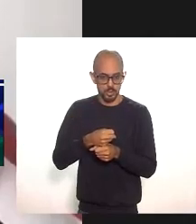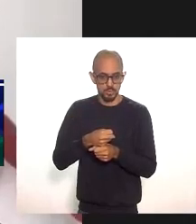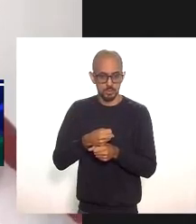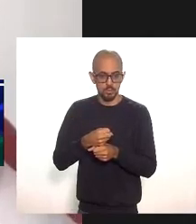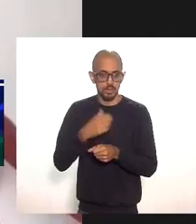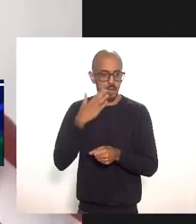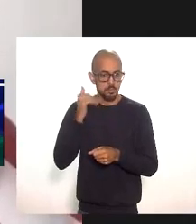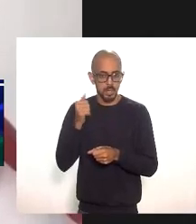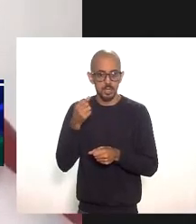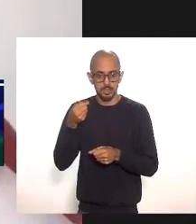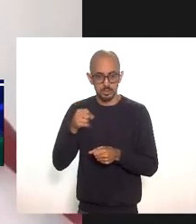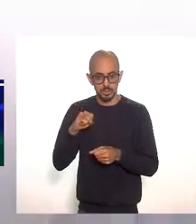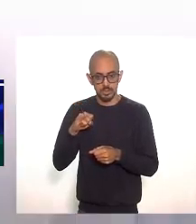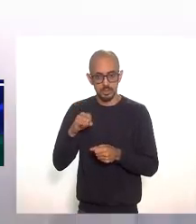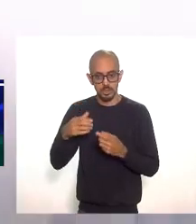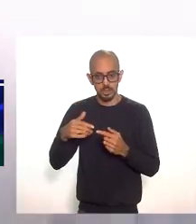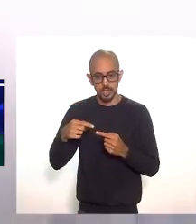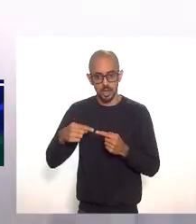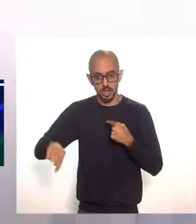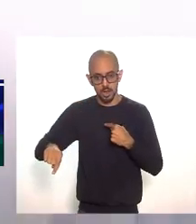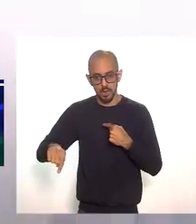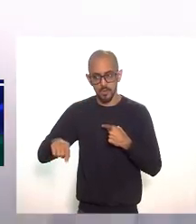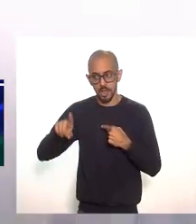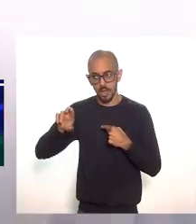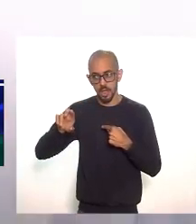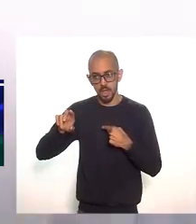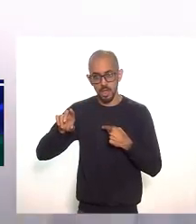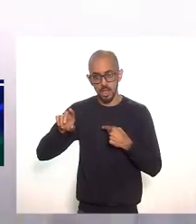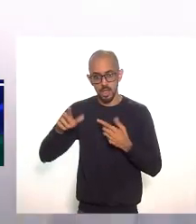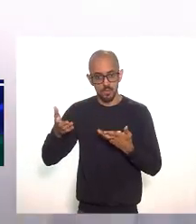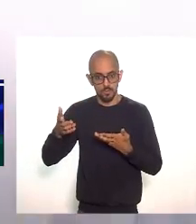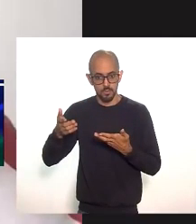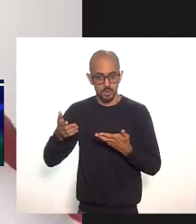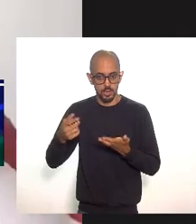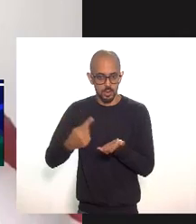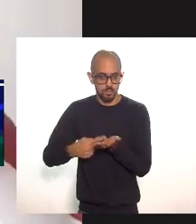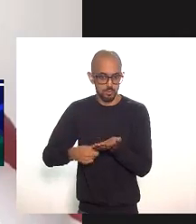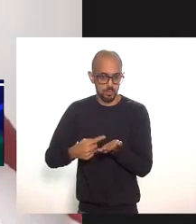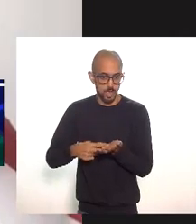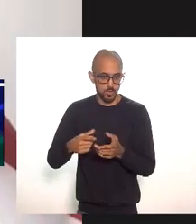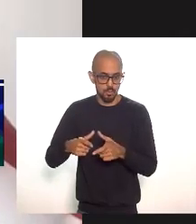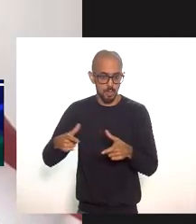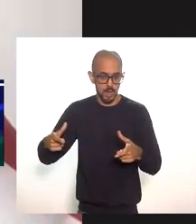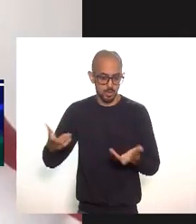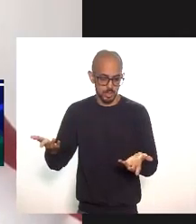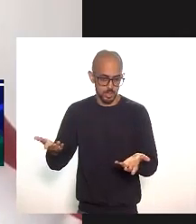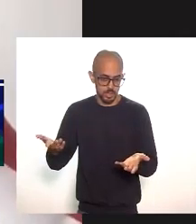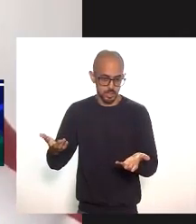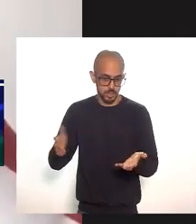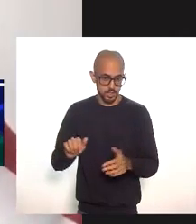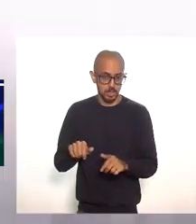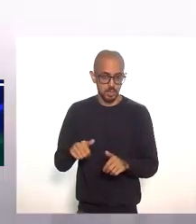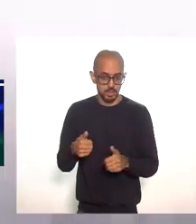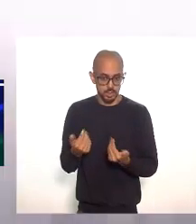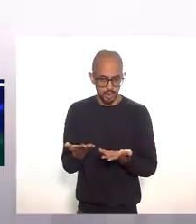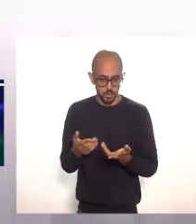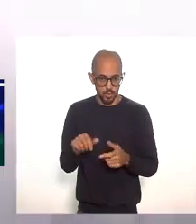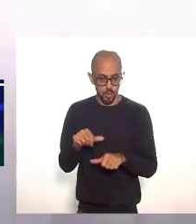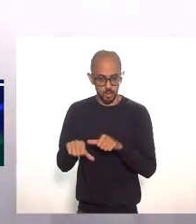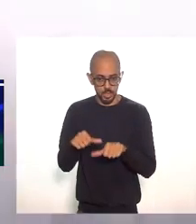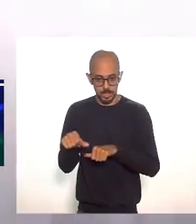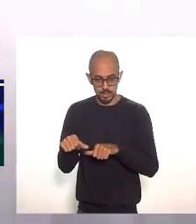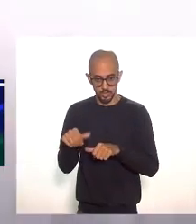a divergência não foi aí consignada como maioria. Com a alteração das